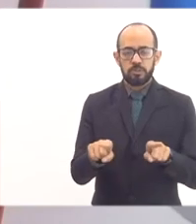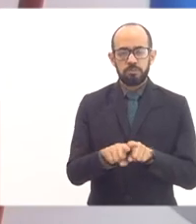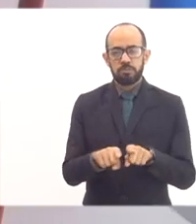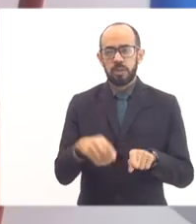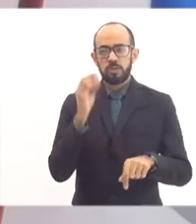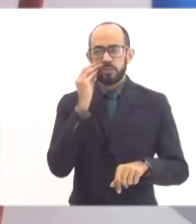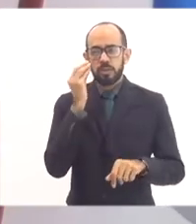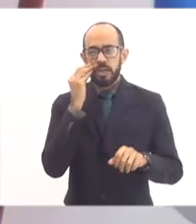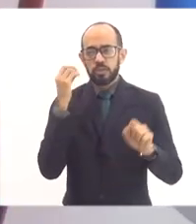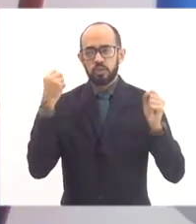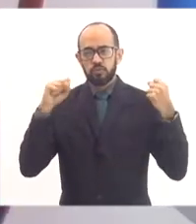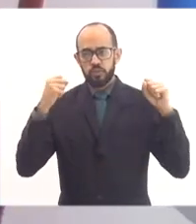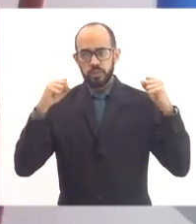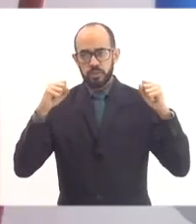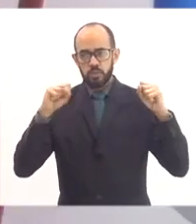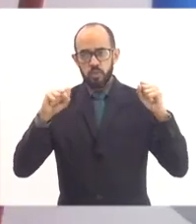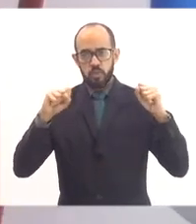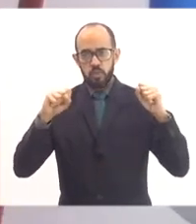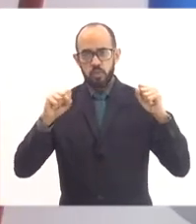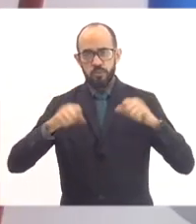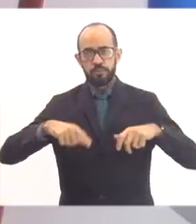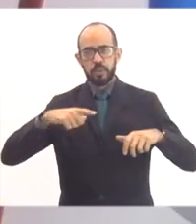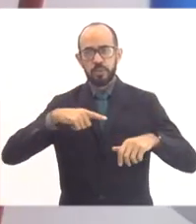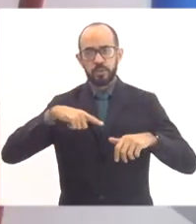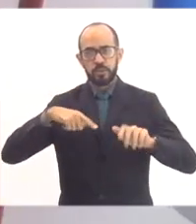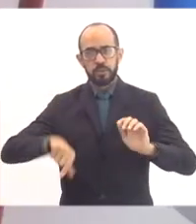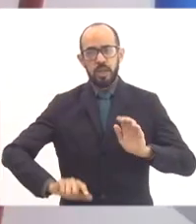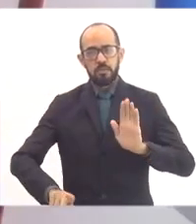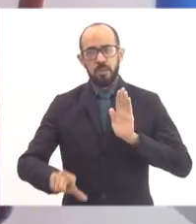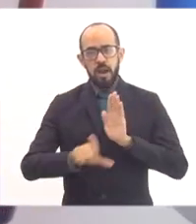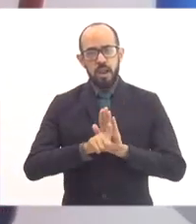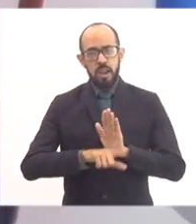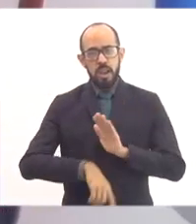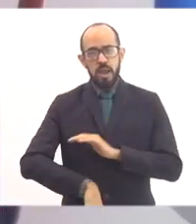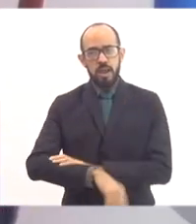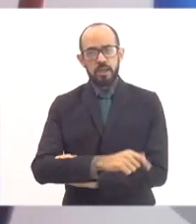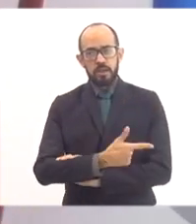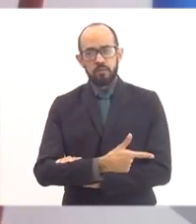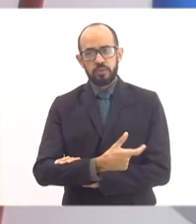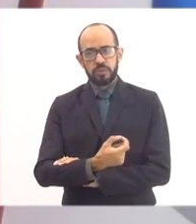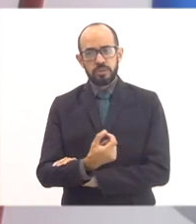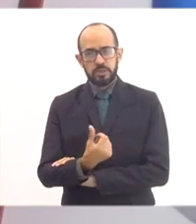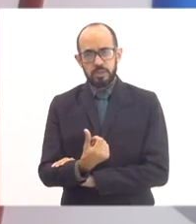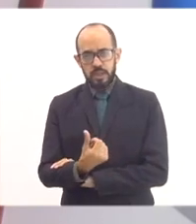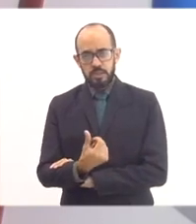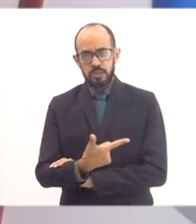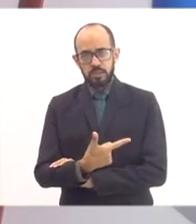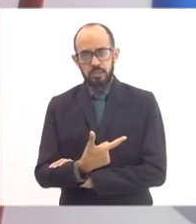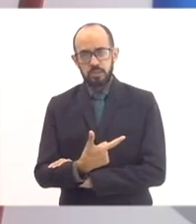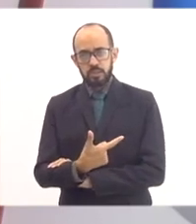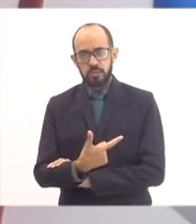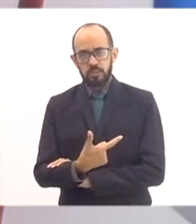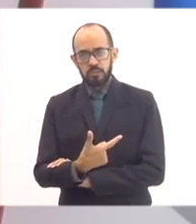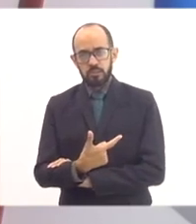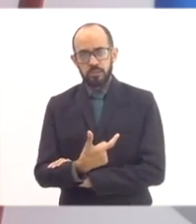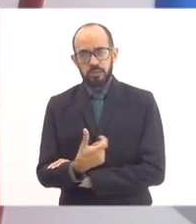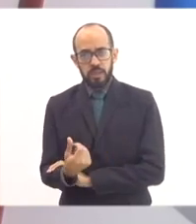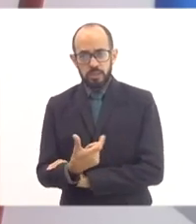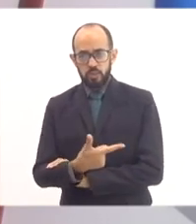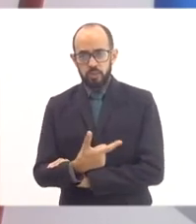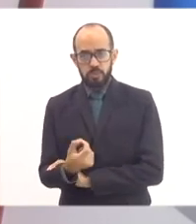amplo. Existe um projeto de lei também, de caráter autorizativo, que é o 2620 de 2020, de minha autoria,